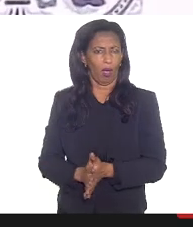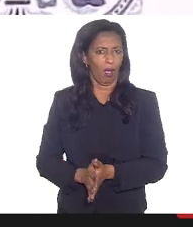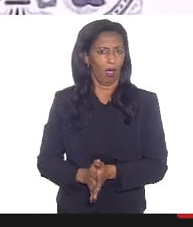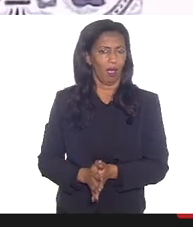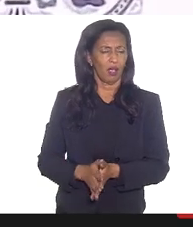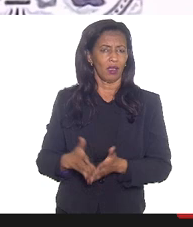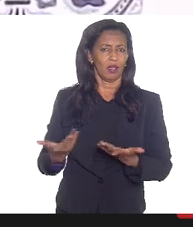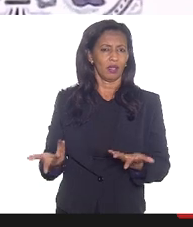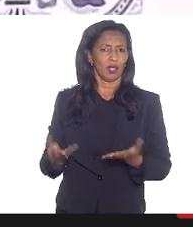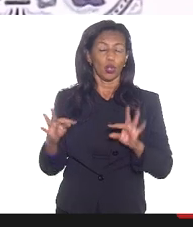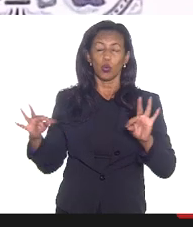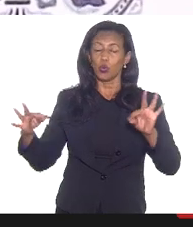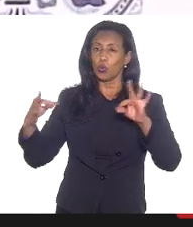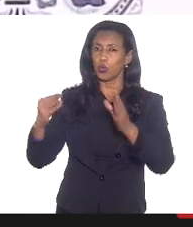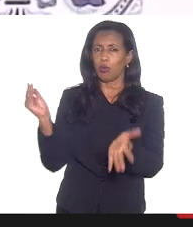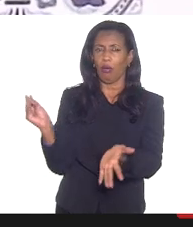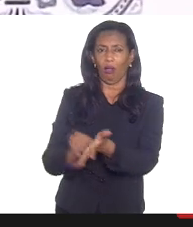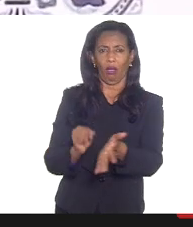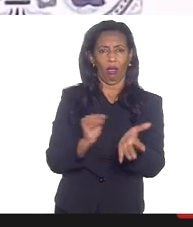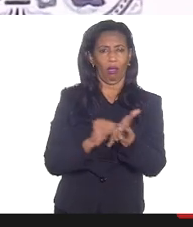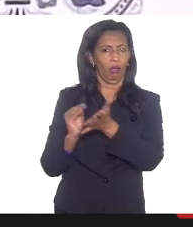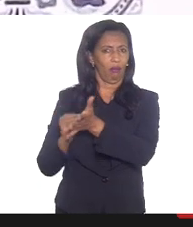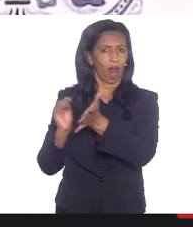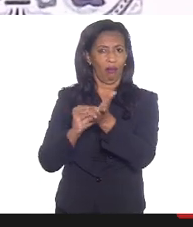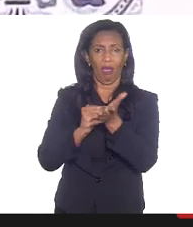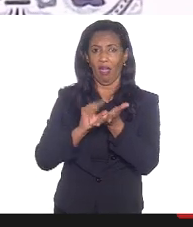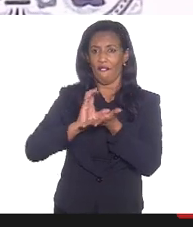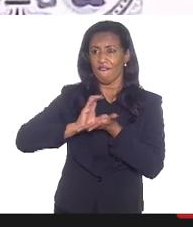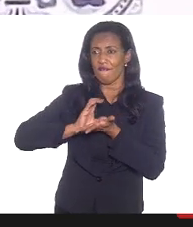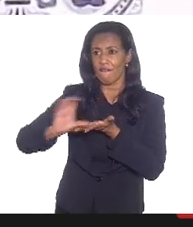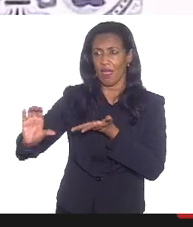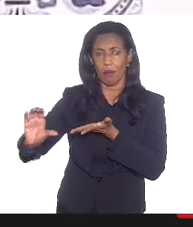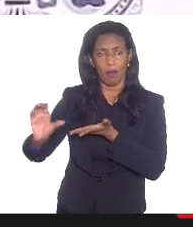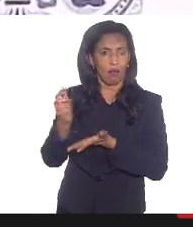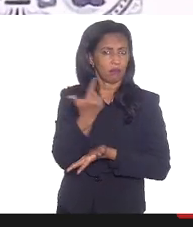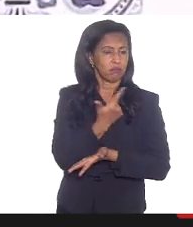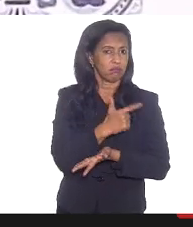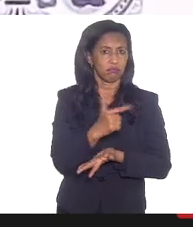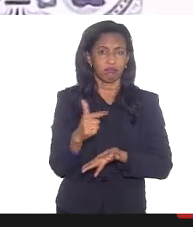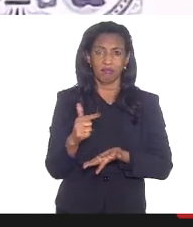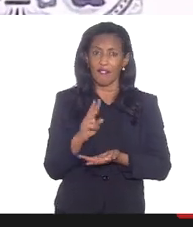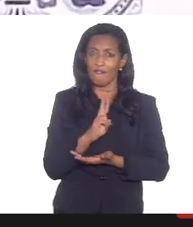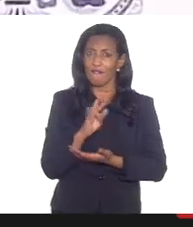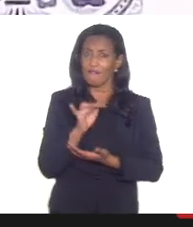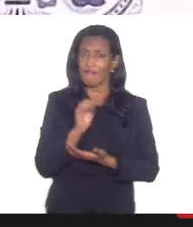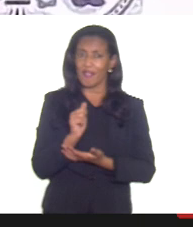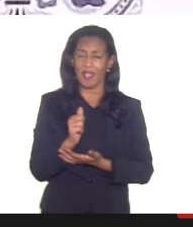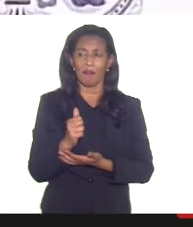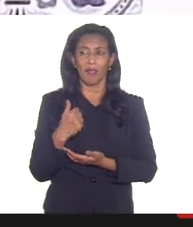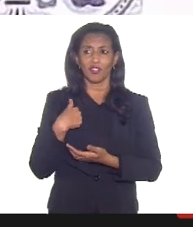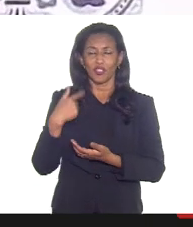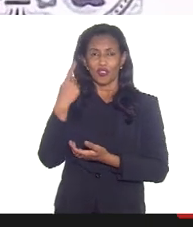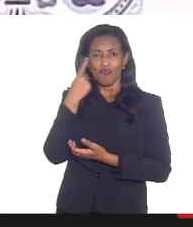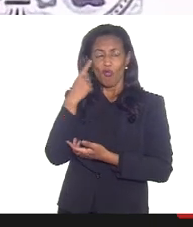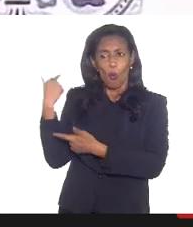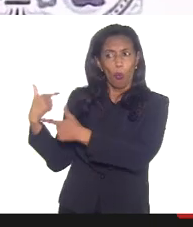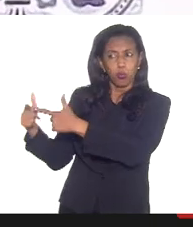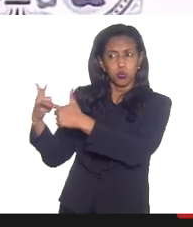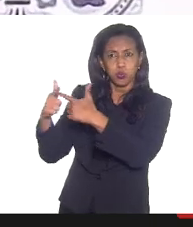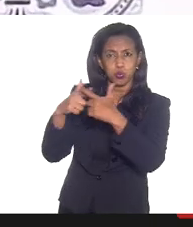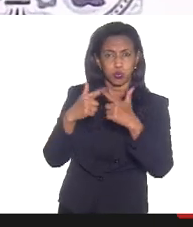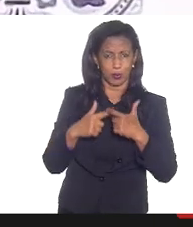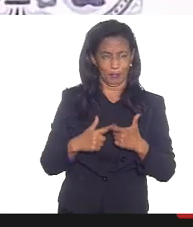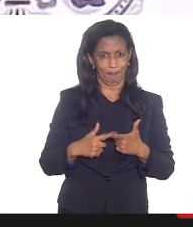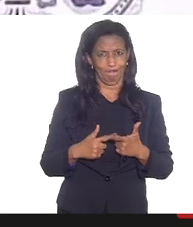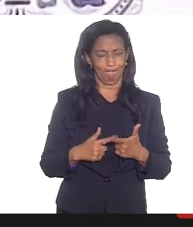para execução de tudo isso. Não tem verba direcionada, não, assim, a gente vê muito obscuro todas essas